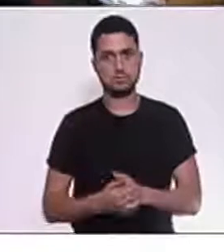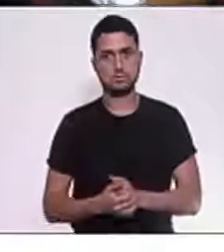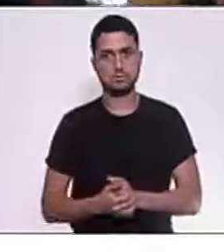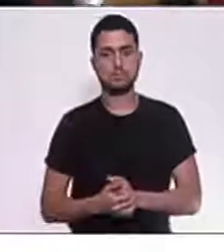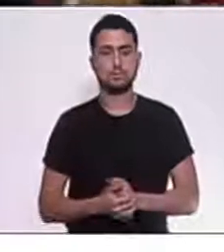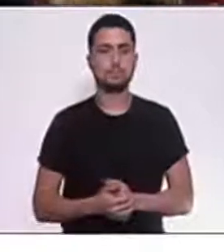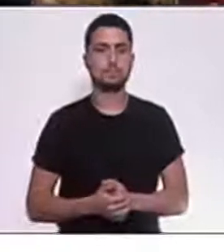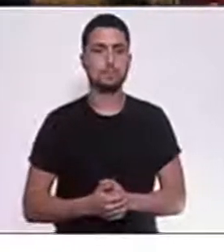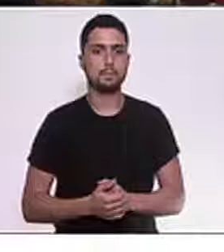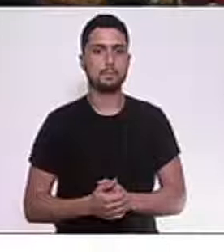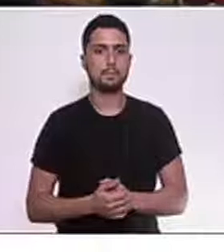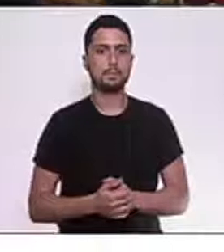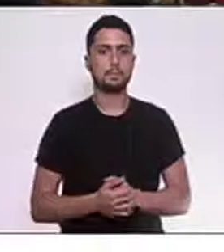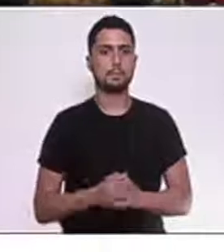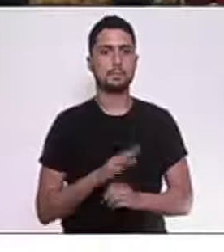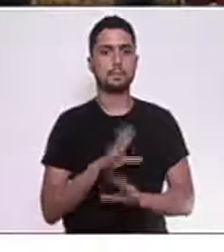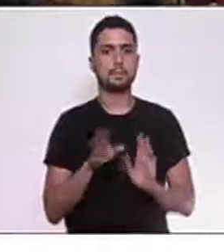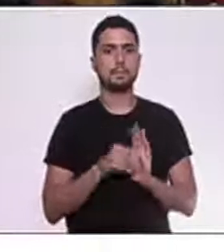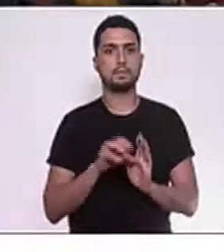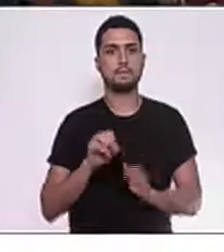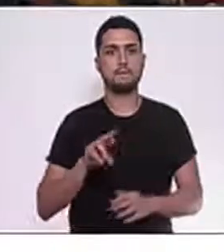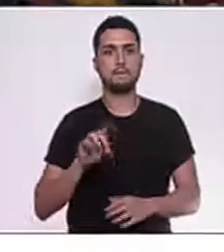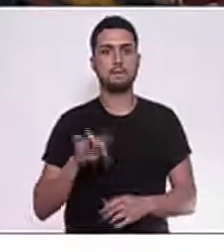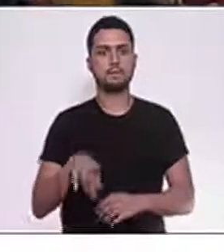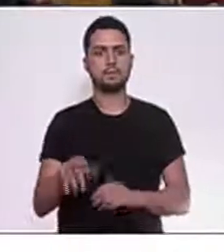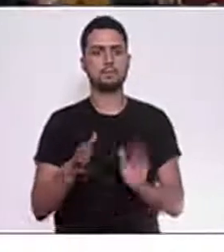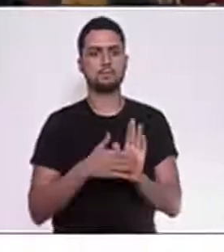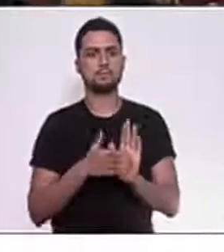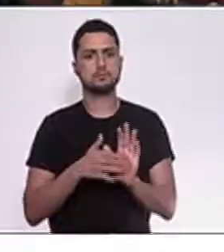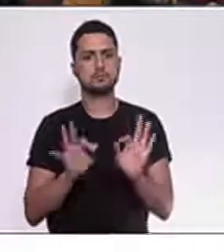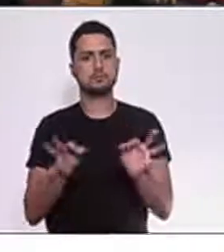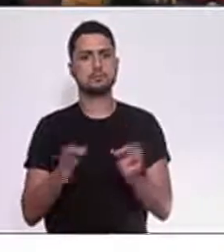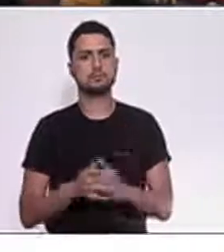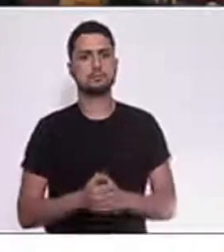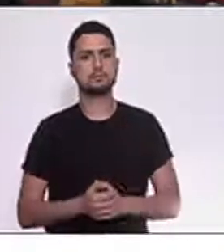Nada. Mas a primeira questão de ordem, Vossa Excelência está certíssimo.